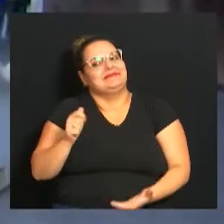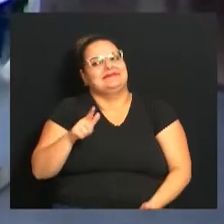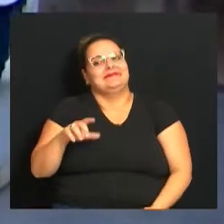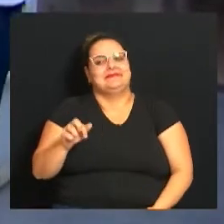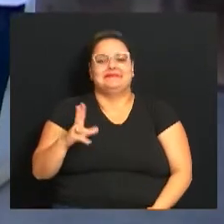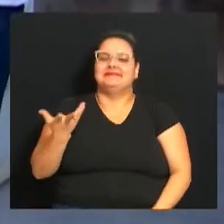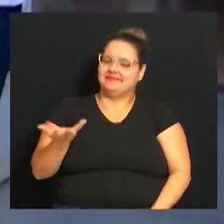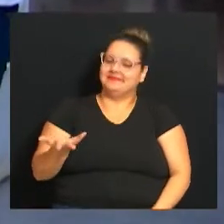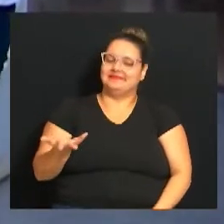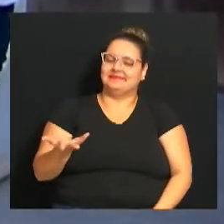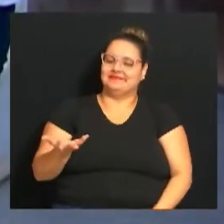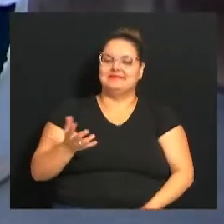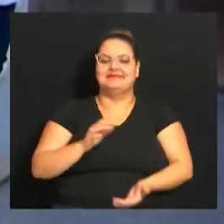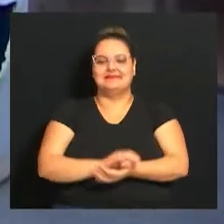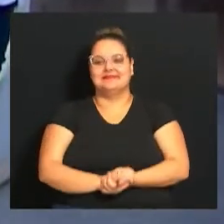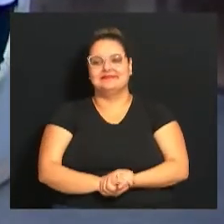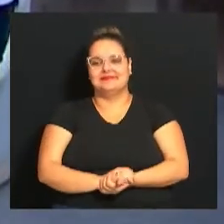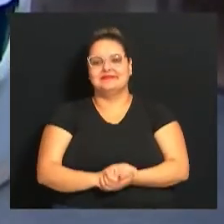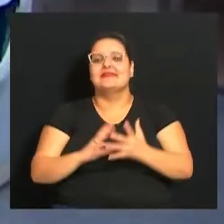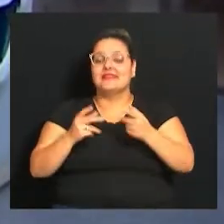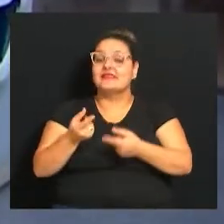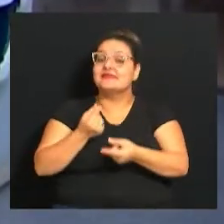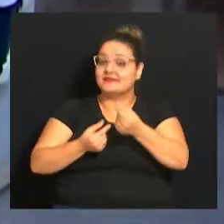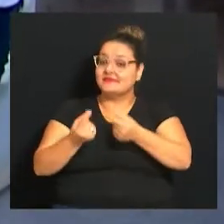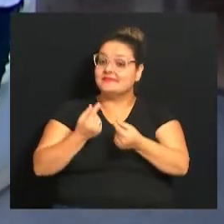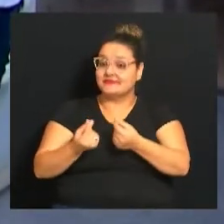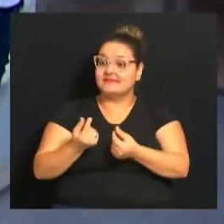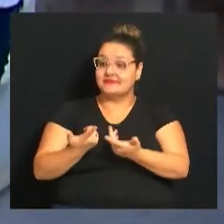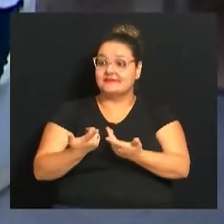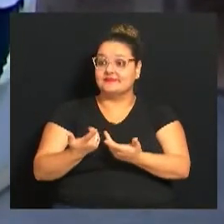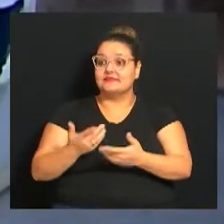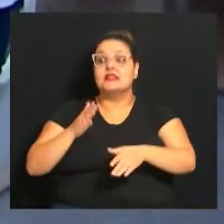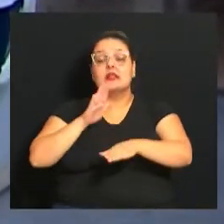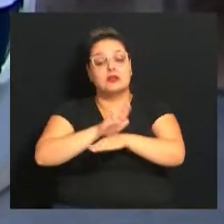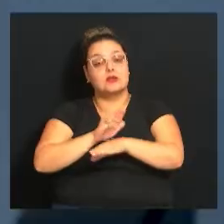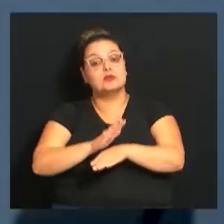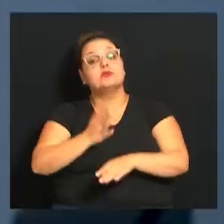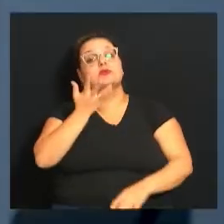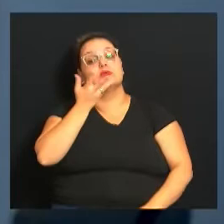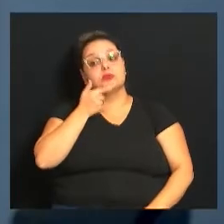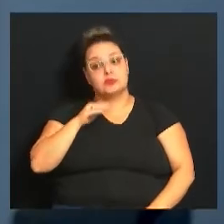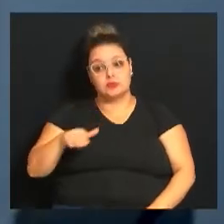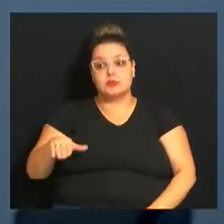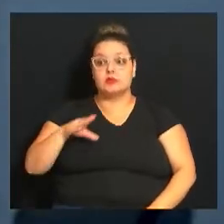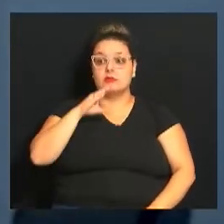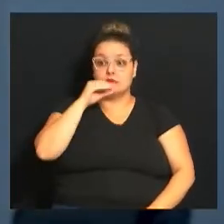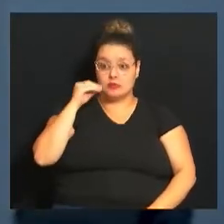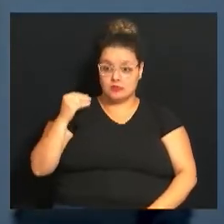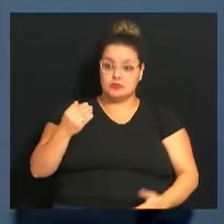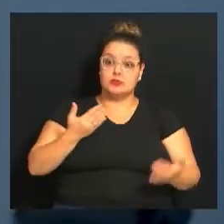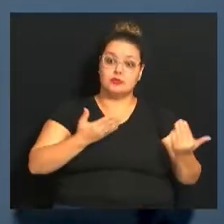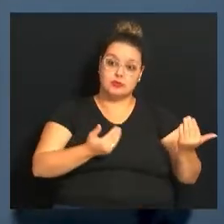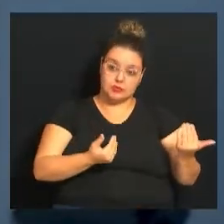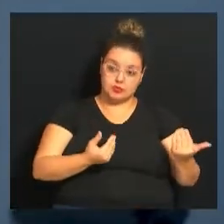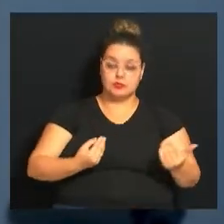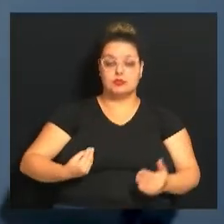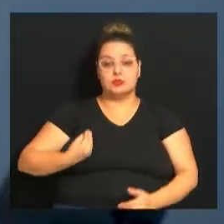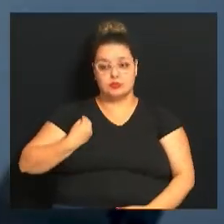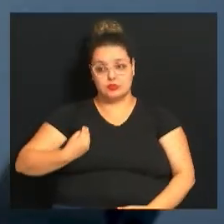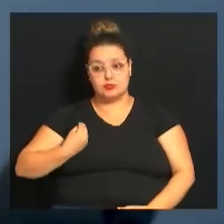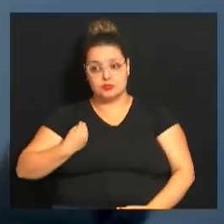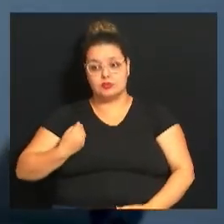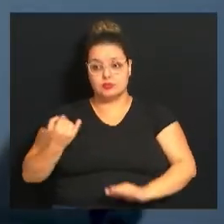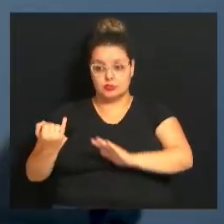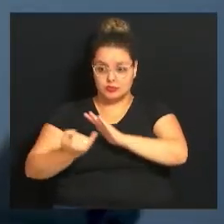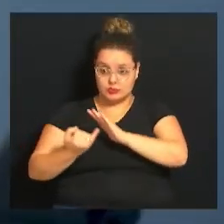dinheiro arrecadado no bazar da BVH vai para ajudar crianças, adolescentes e jovens que vivem em instituições